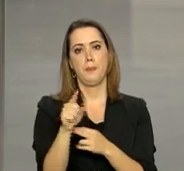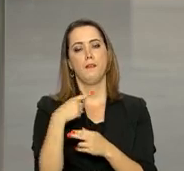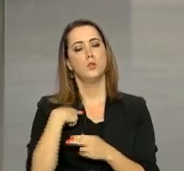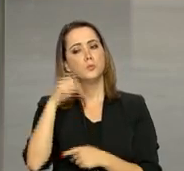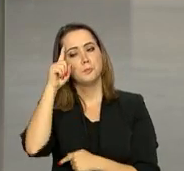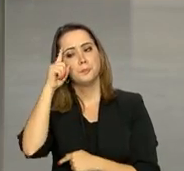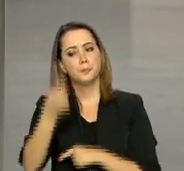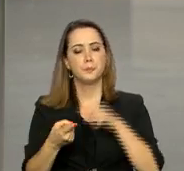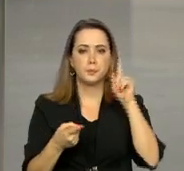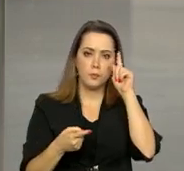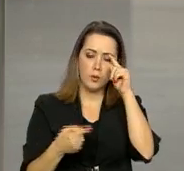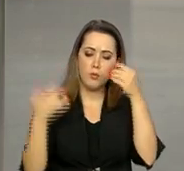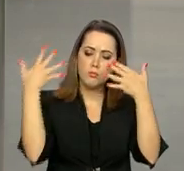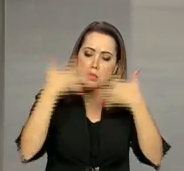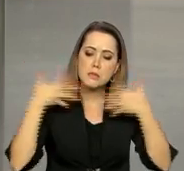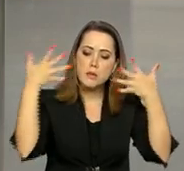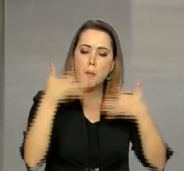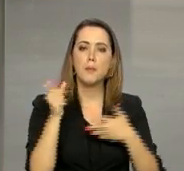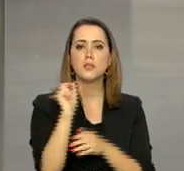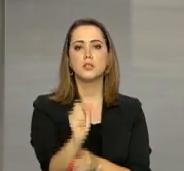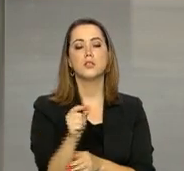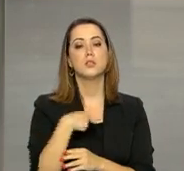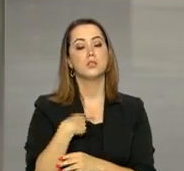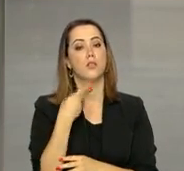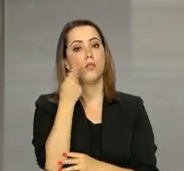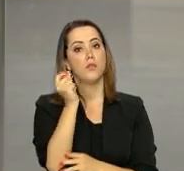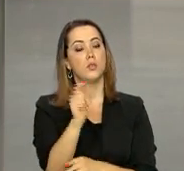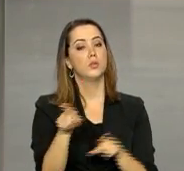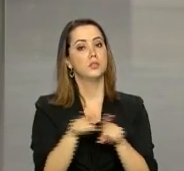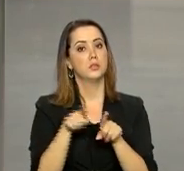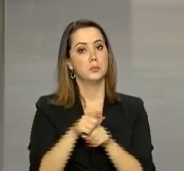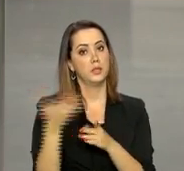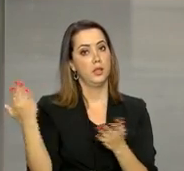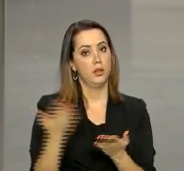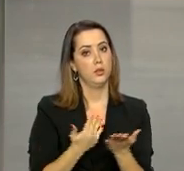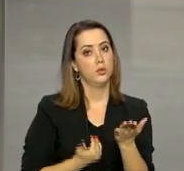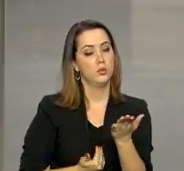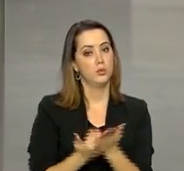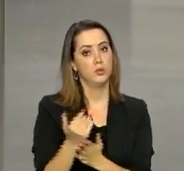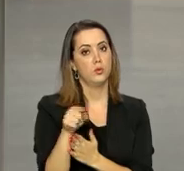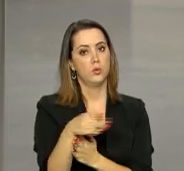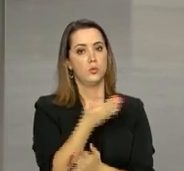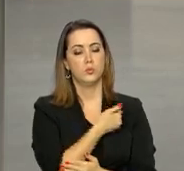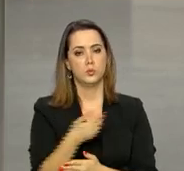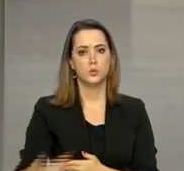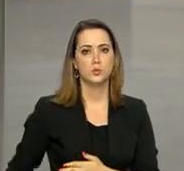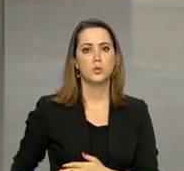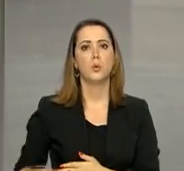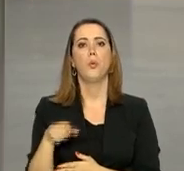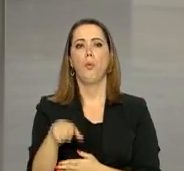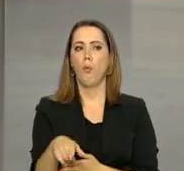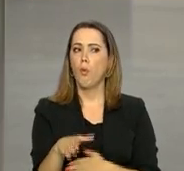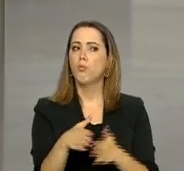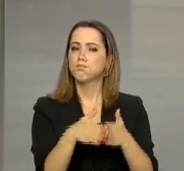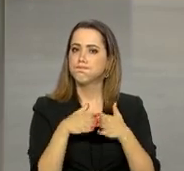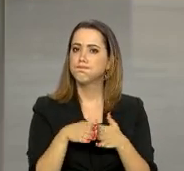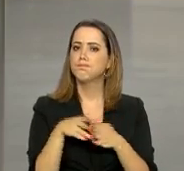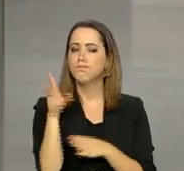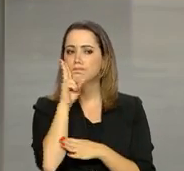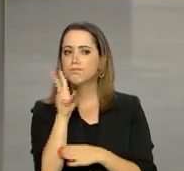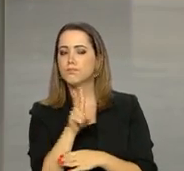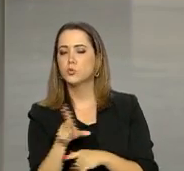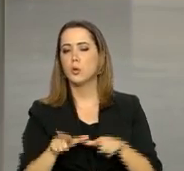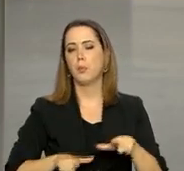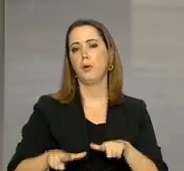de orientações aos ministros, além de dizer que a partir de agora o governo vai ser mais cobrado. Vamos acompanhar